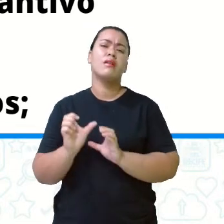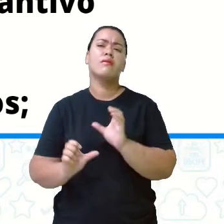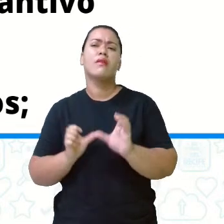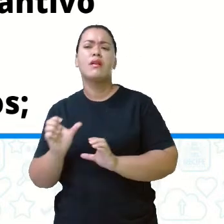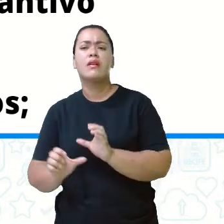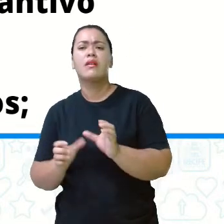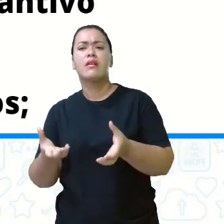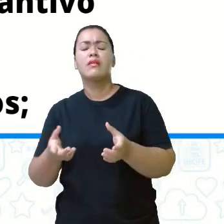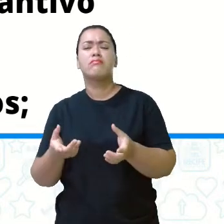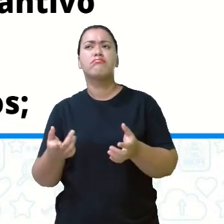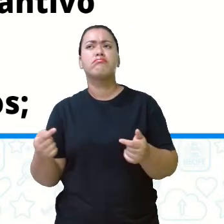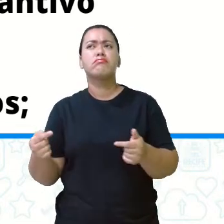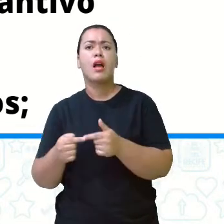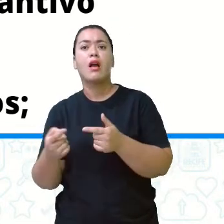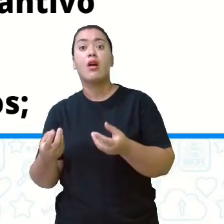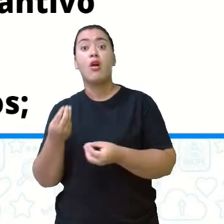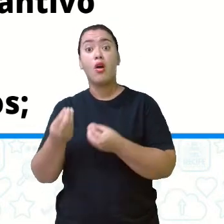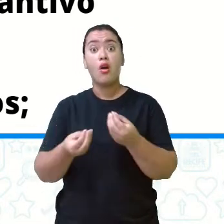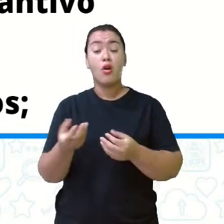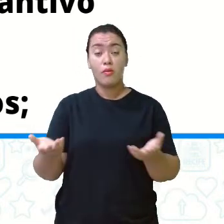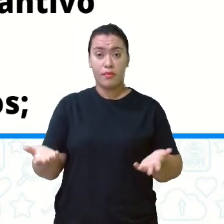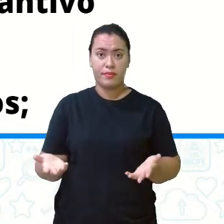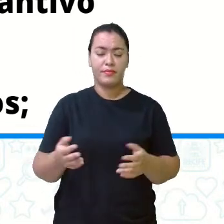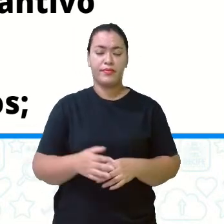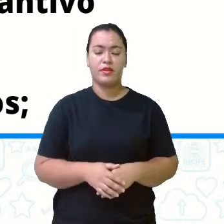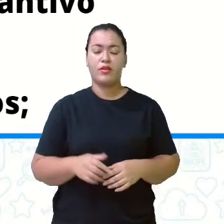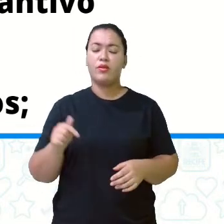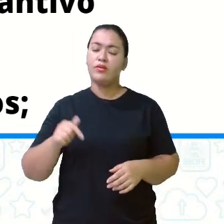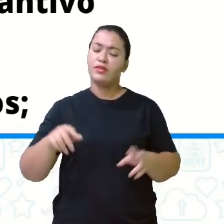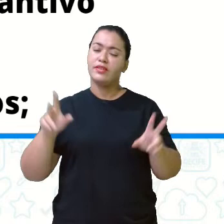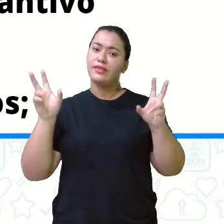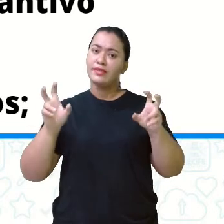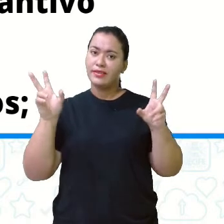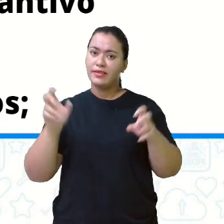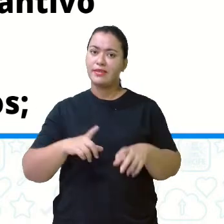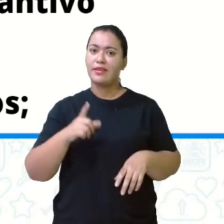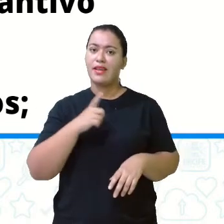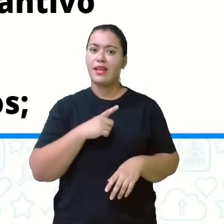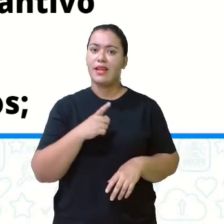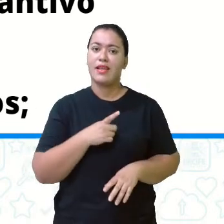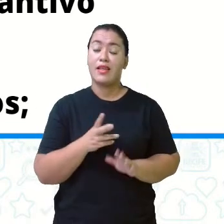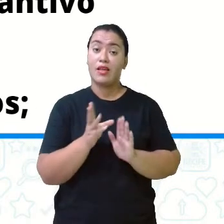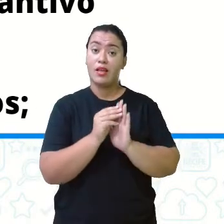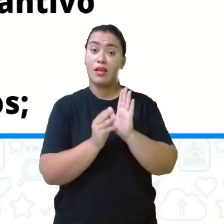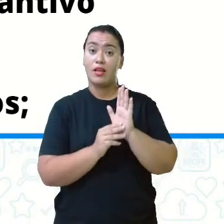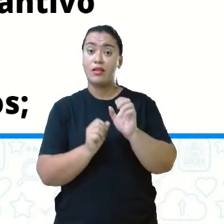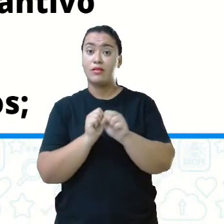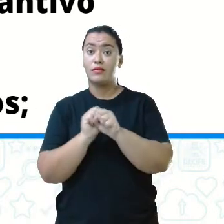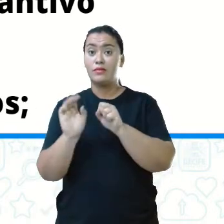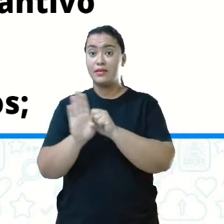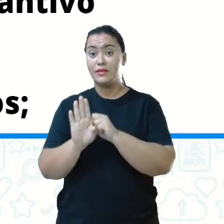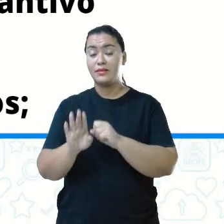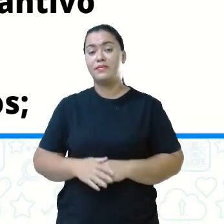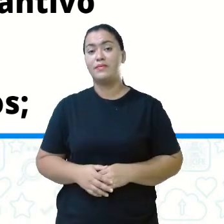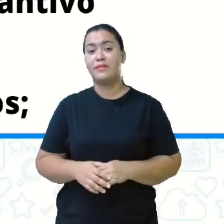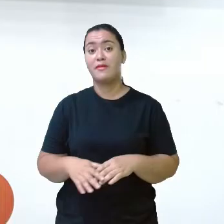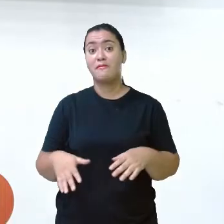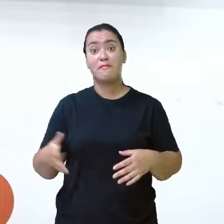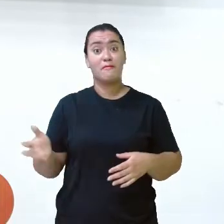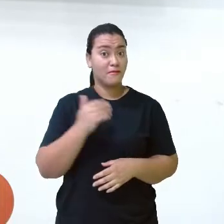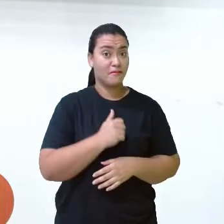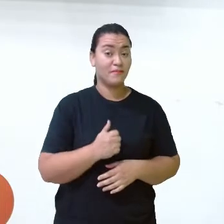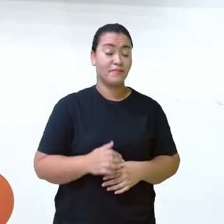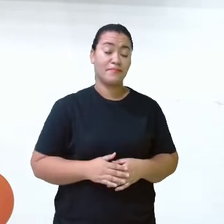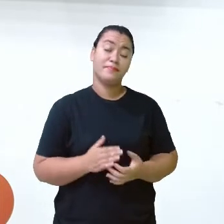quê? Então, esses são os temas que nós trabalharemos hoje sobre este conteúdo, substantivo. Vamos